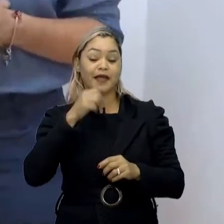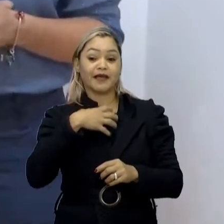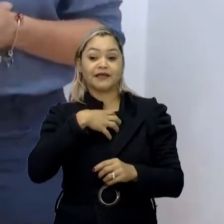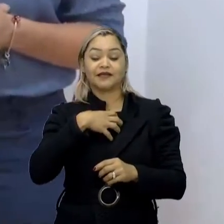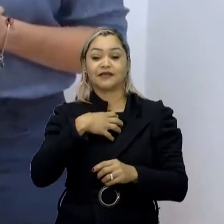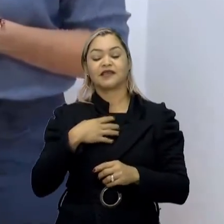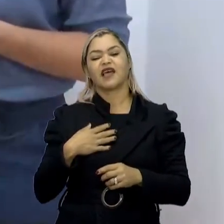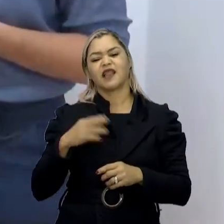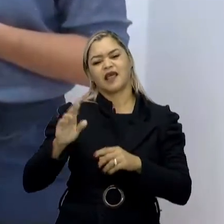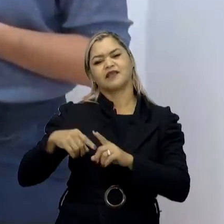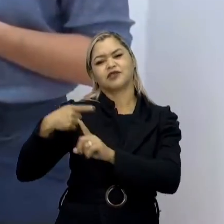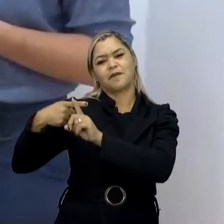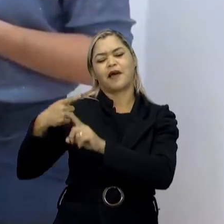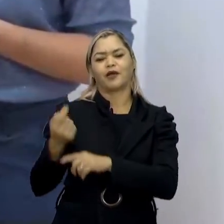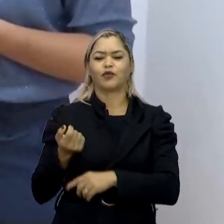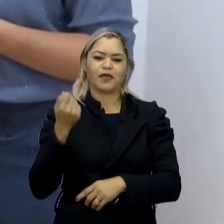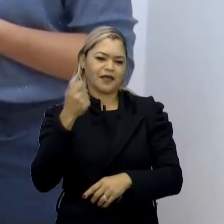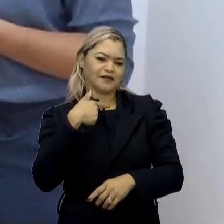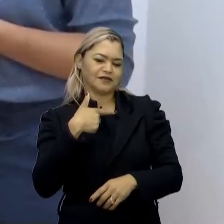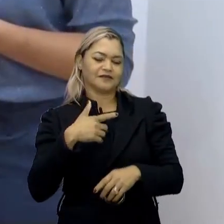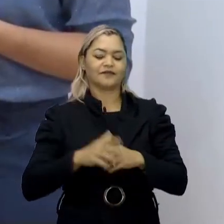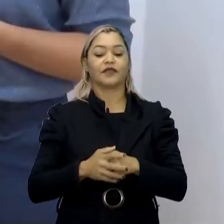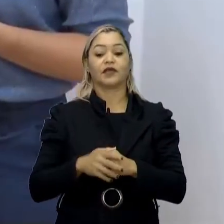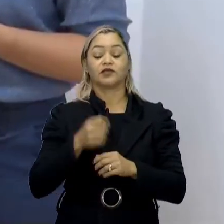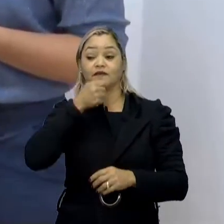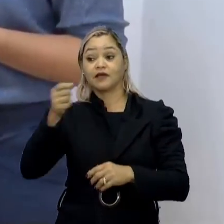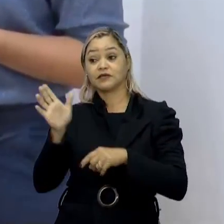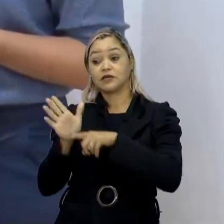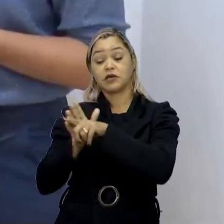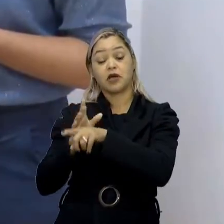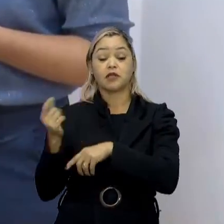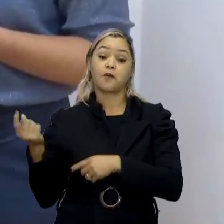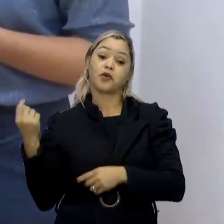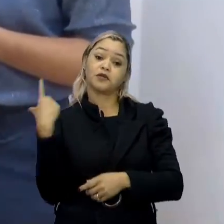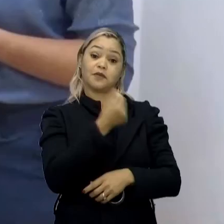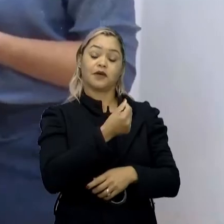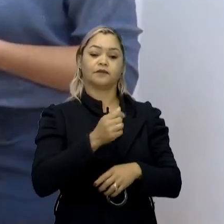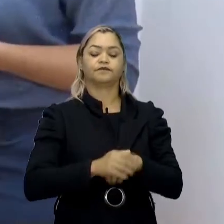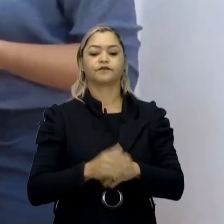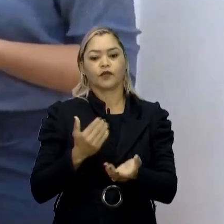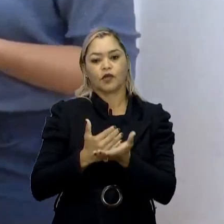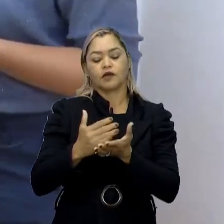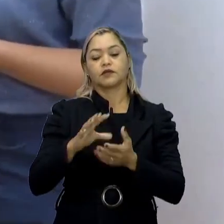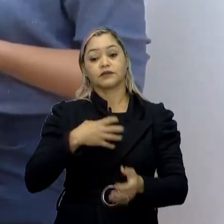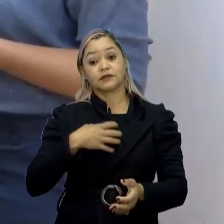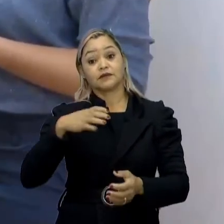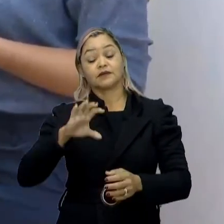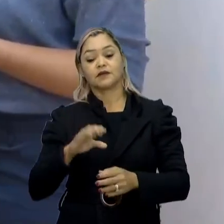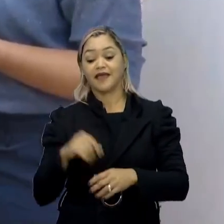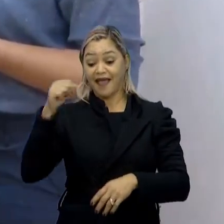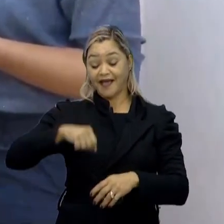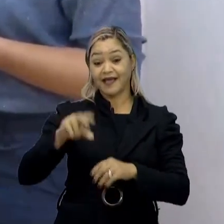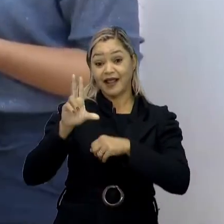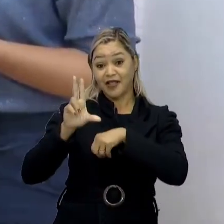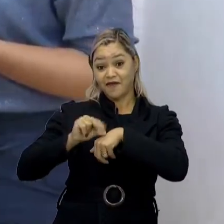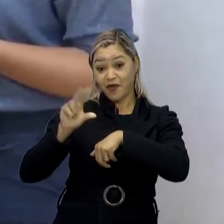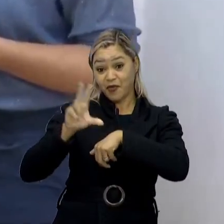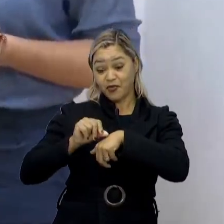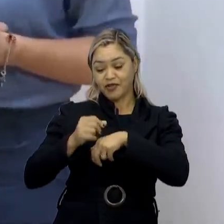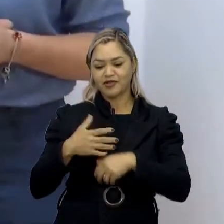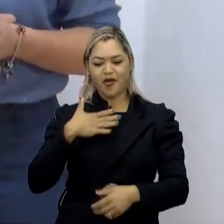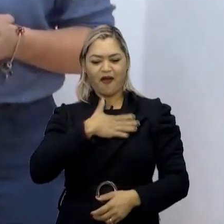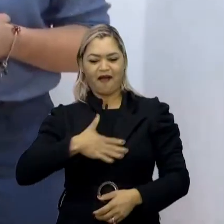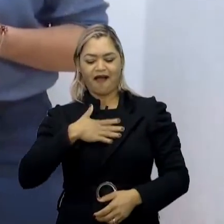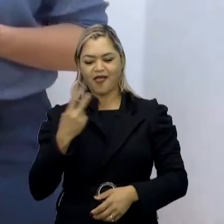gente deles. A gente, enfim, fazia entrevista e ia embora. Foi assim que eu comecei. E aqui na TV Cultura, eu tive o prazer de trabalhar por 2